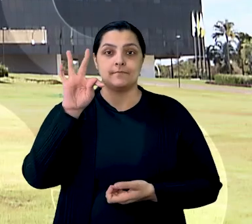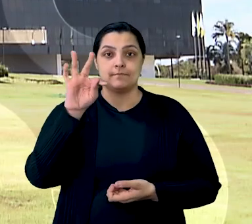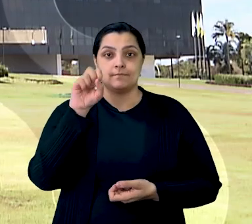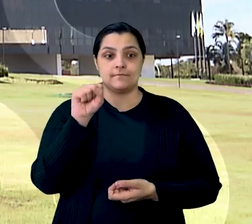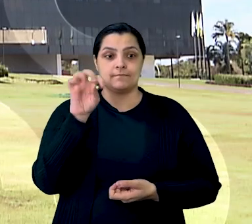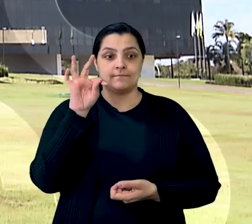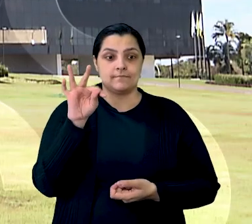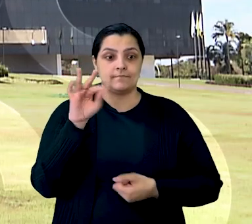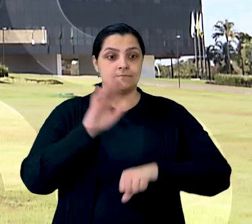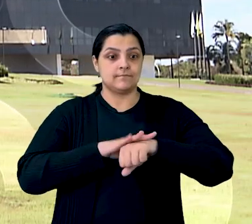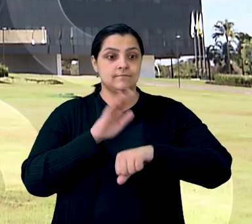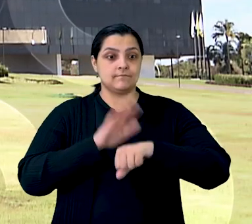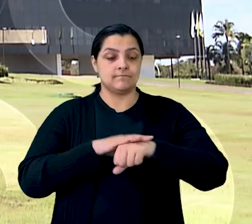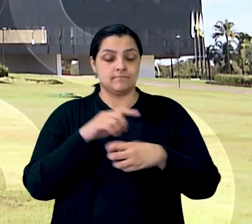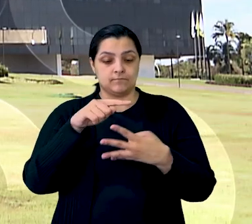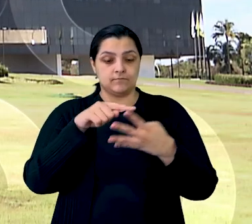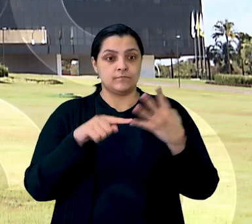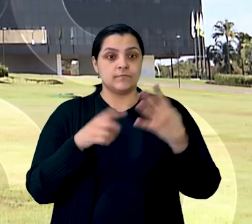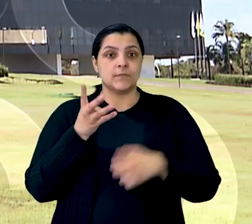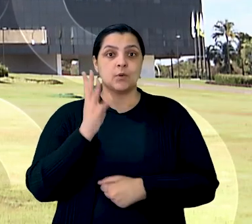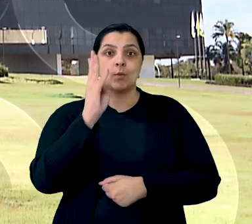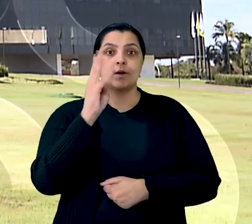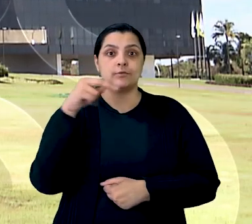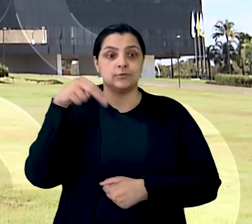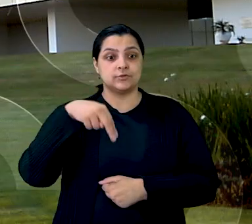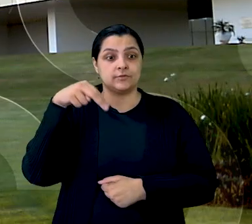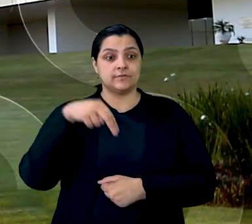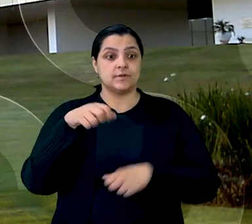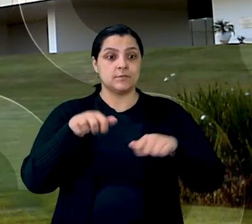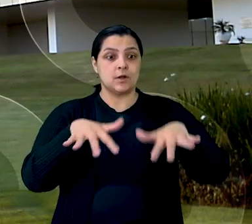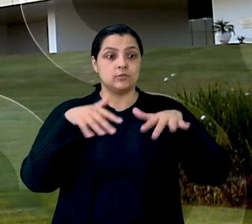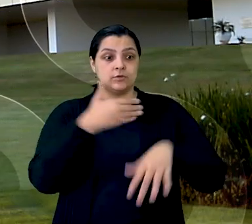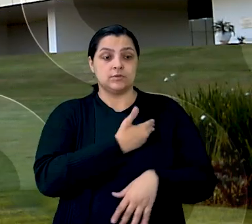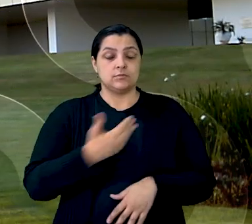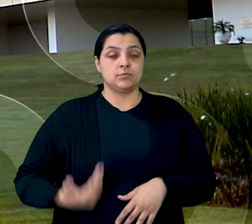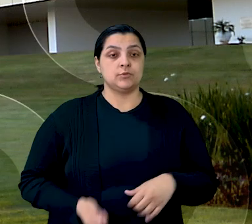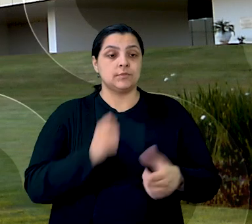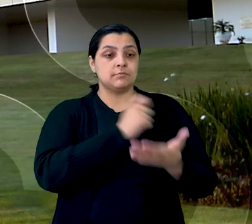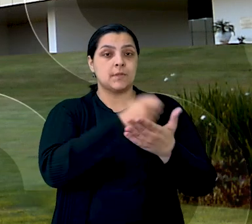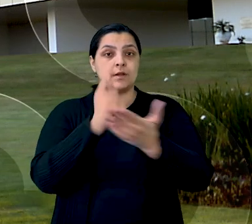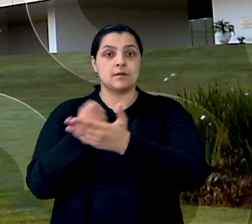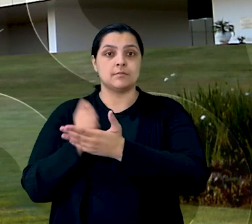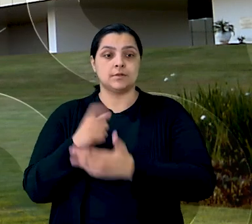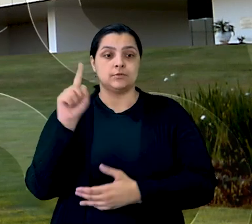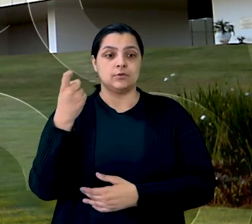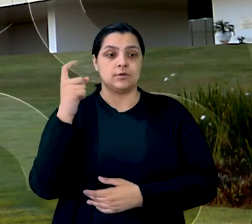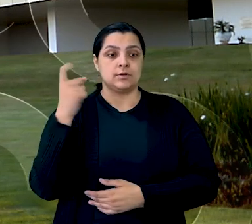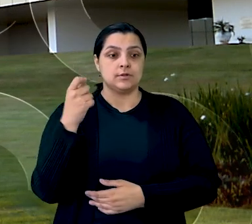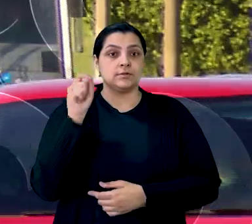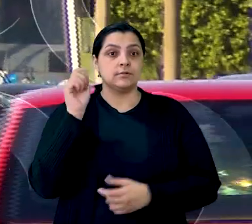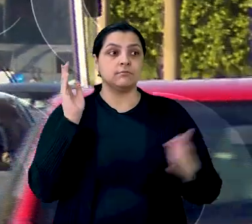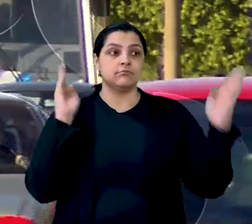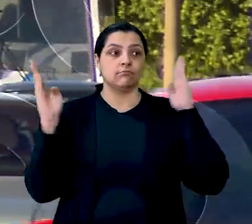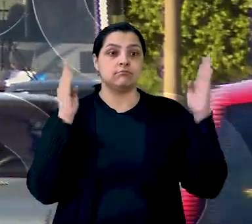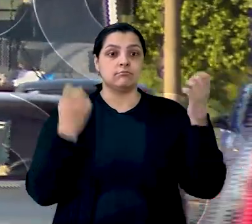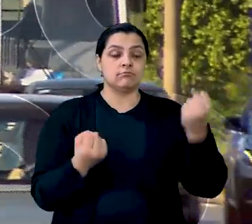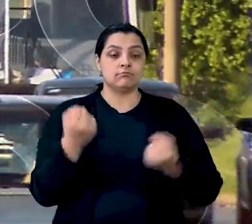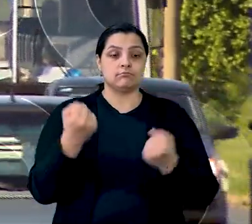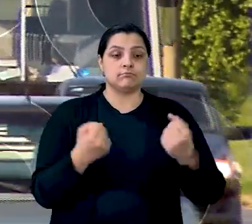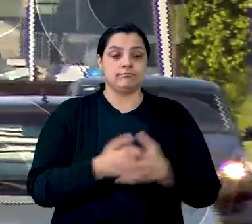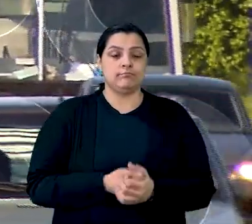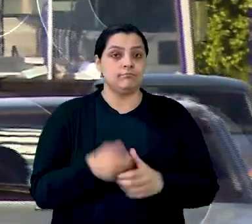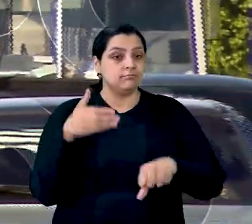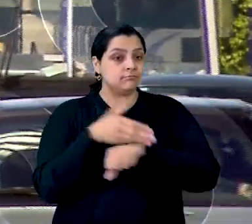O Tribunal Superior do Trabalho realiza em 4 de novembro audiência pública sobre o pagamento de horas extras a